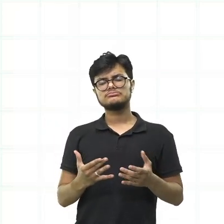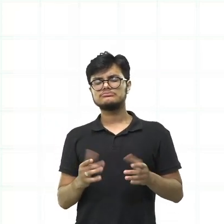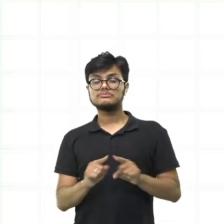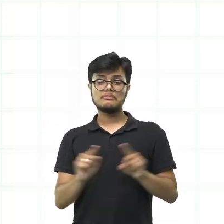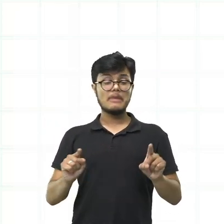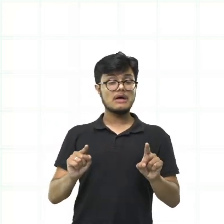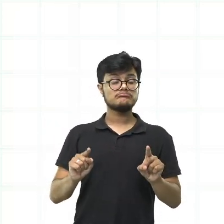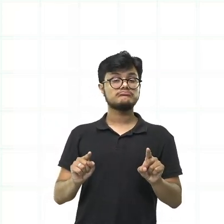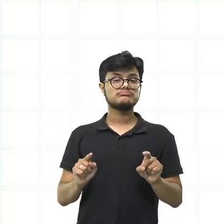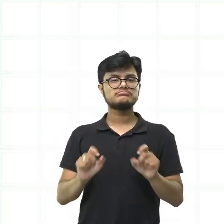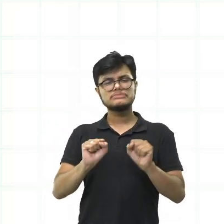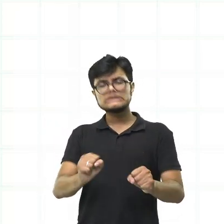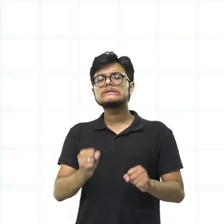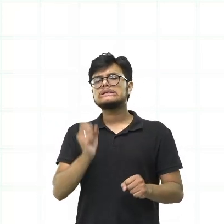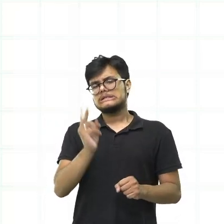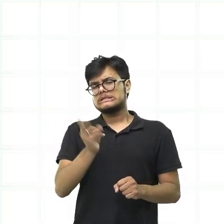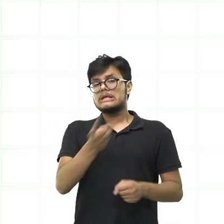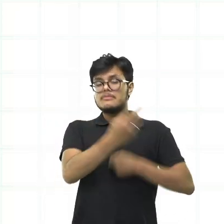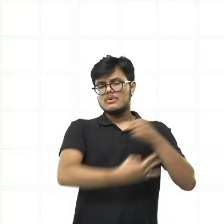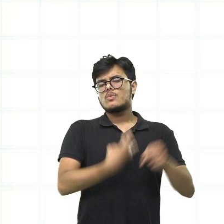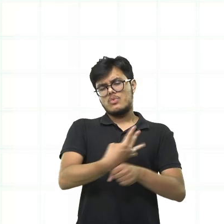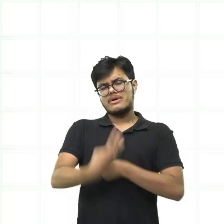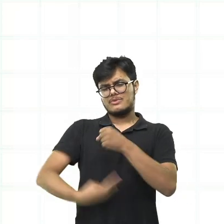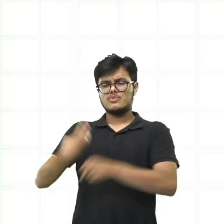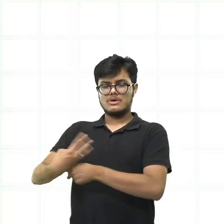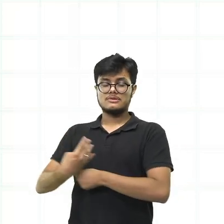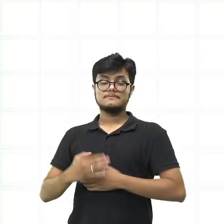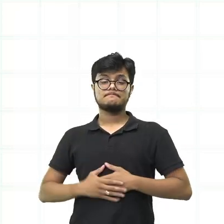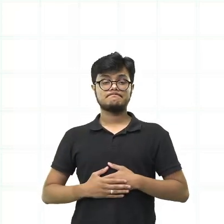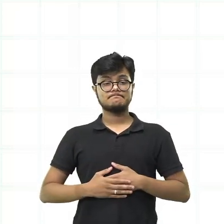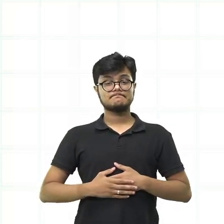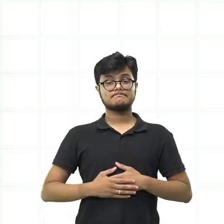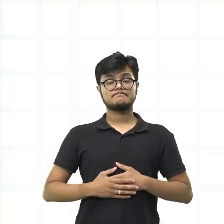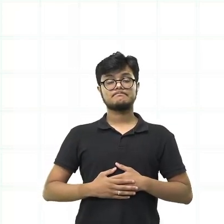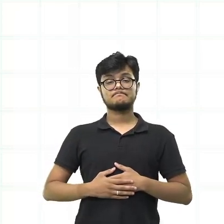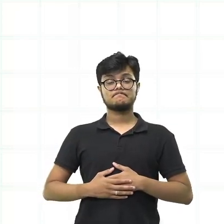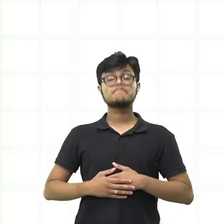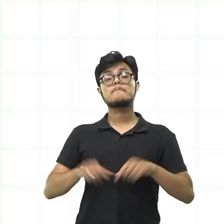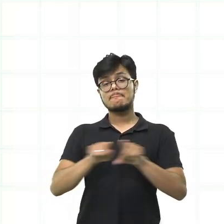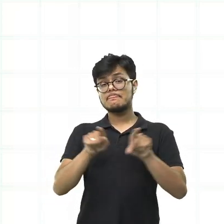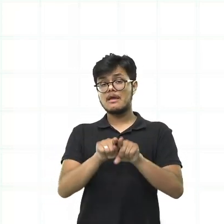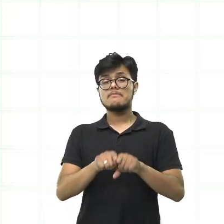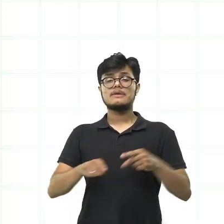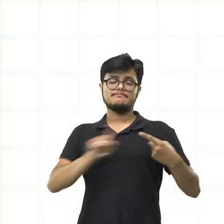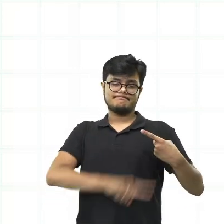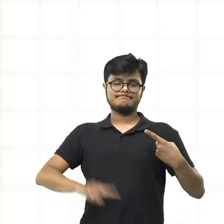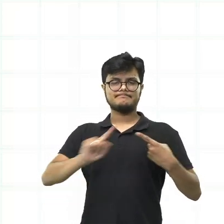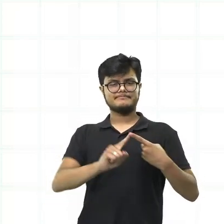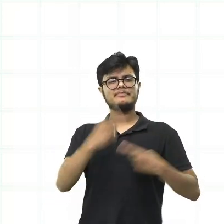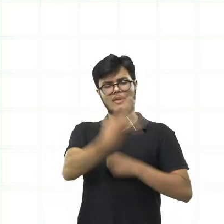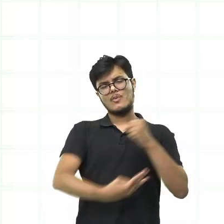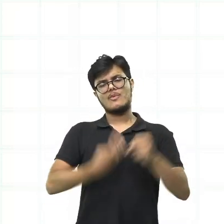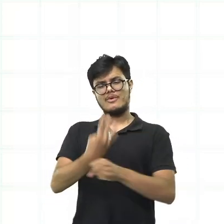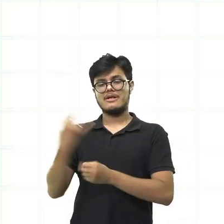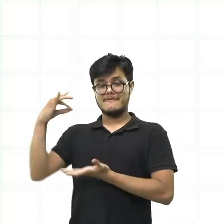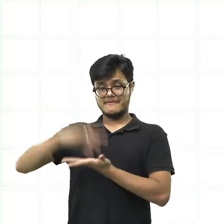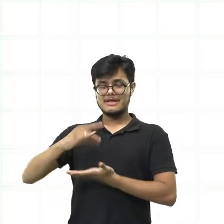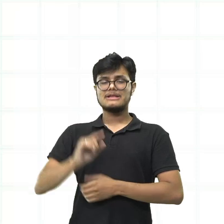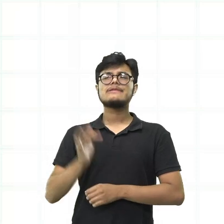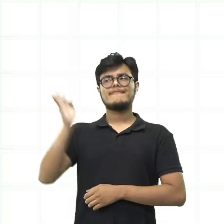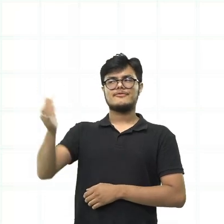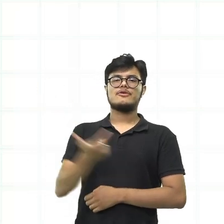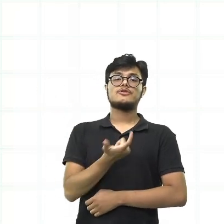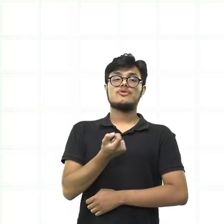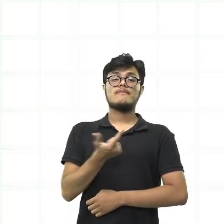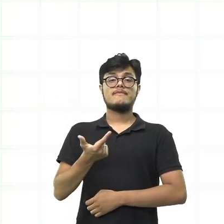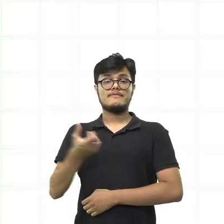outra, mas sempre é de 4 em 4 anos. E a Copa do Mundo também, né, acontece de 4 em 4 anos. A próxima será em